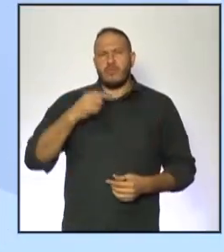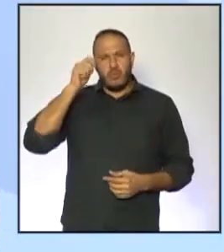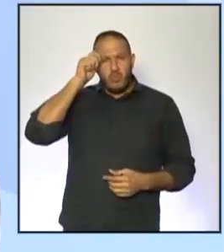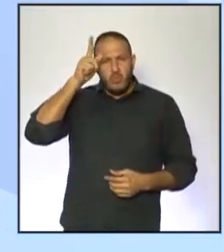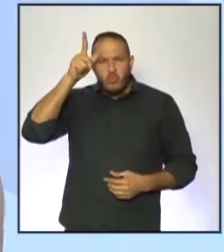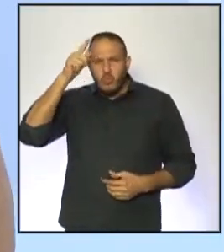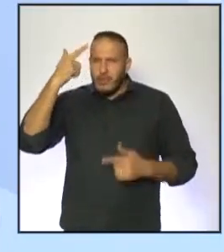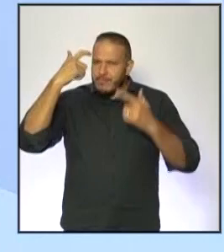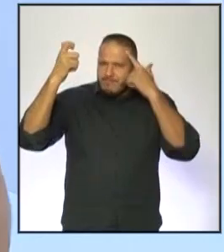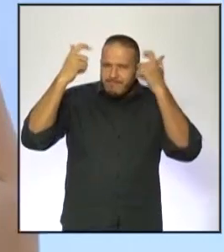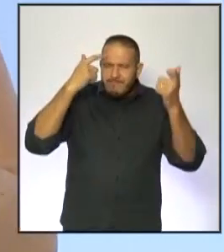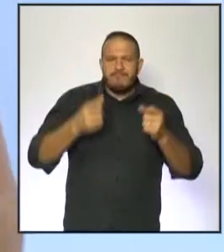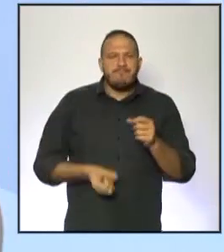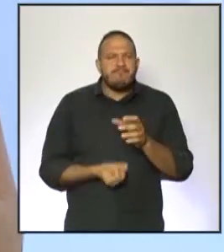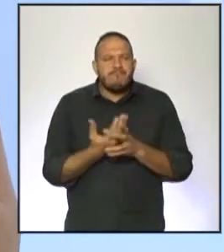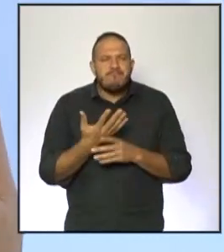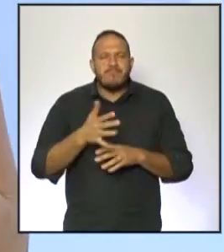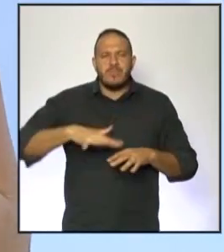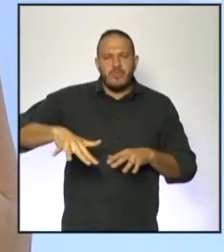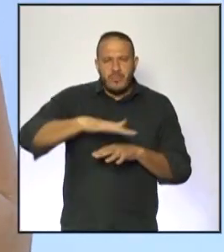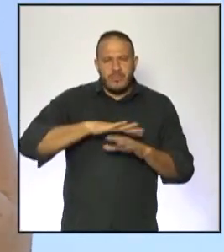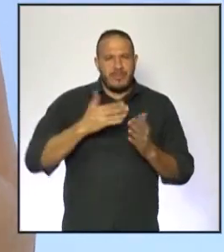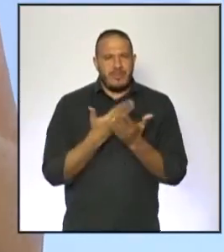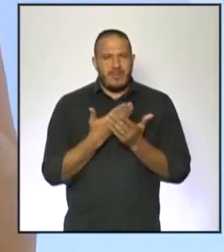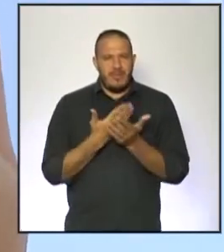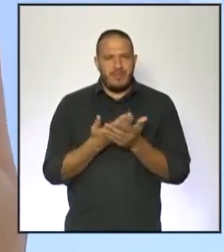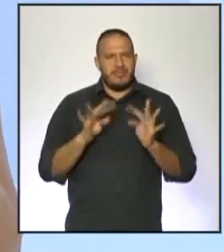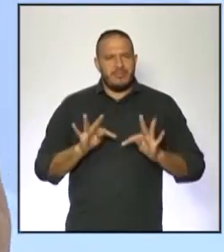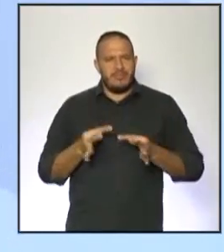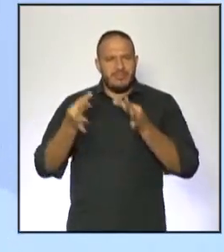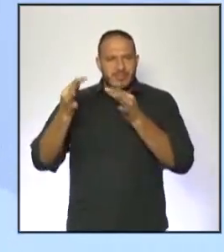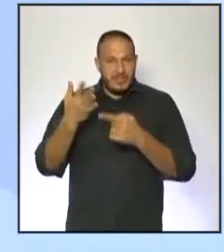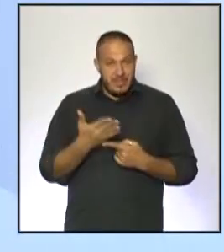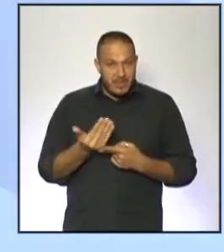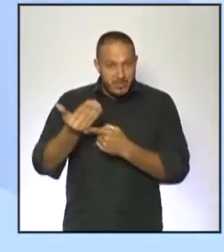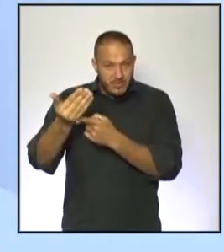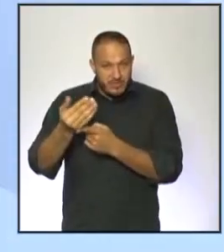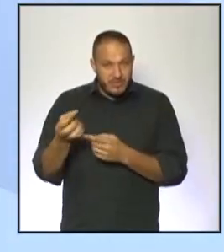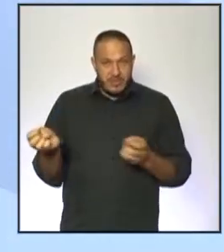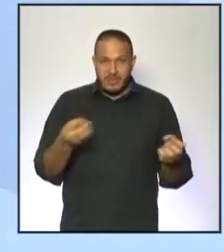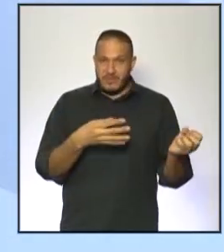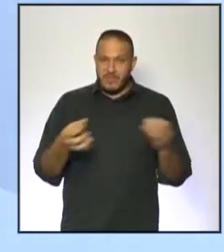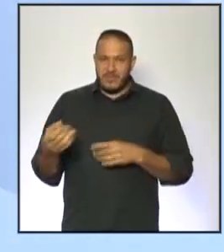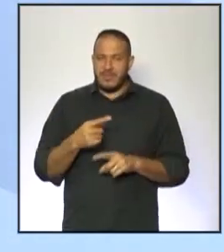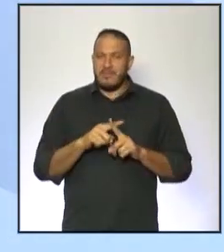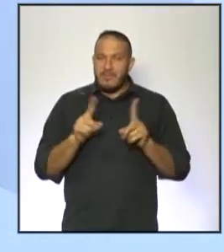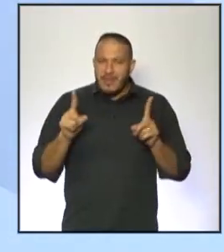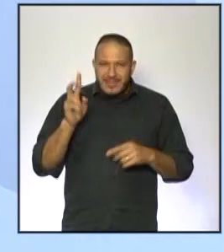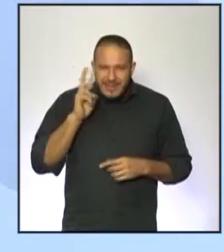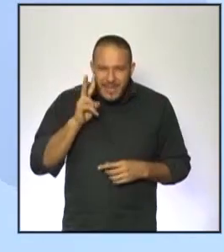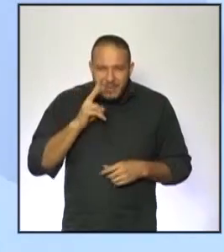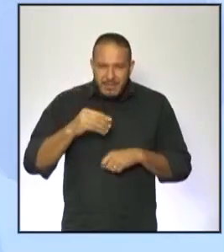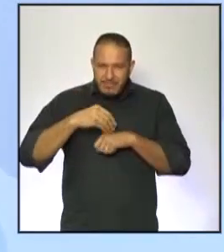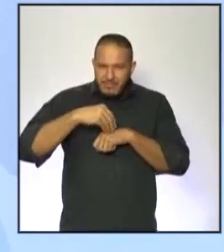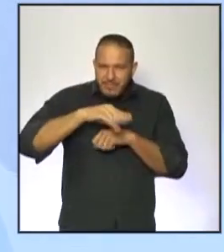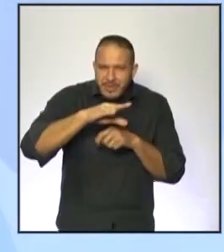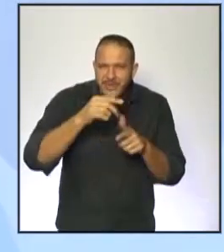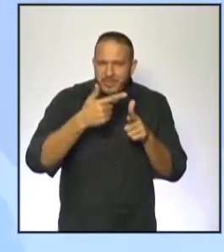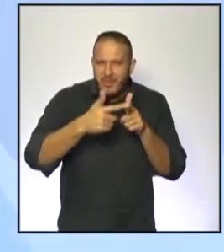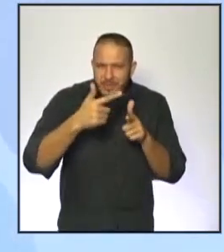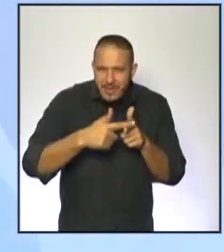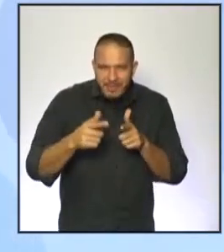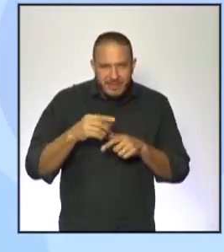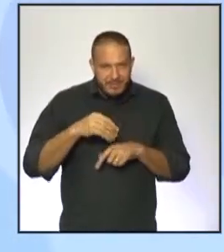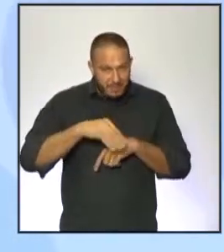das nossas aulas de tecnologia e inovação. Mas agora, eu tinha lançado um problema grande para vocês, que é a